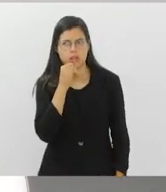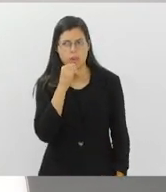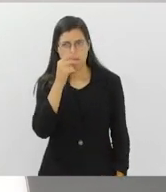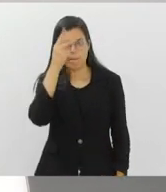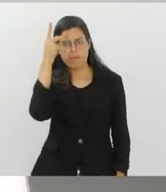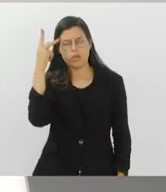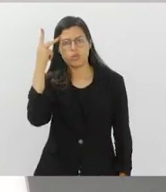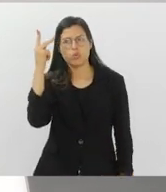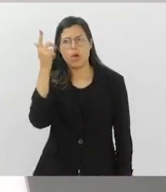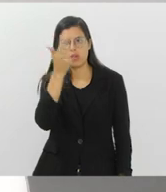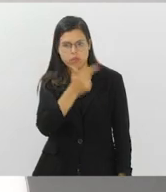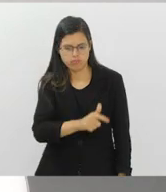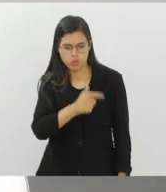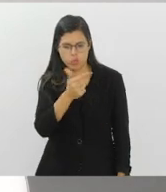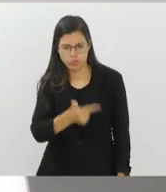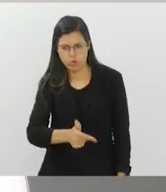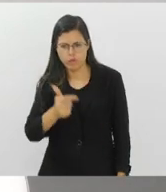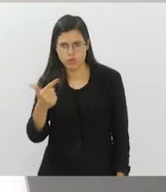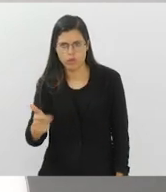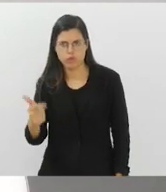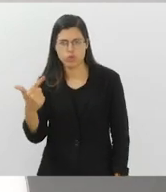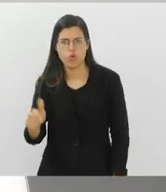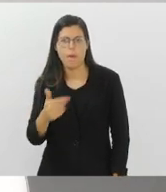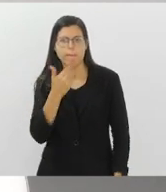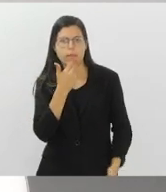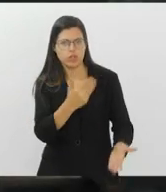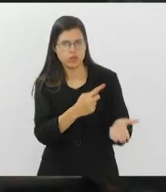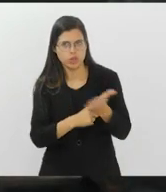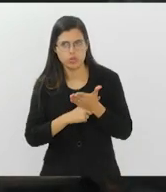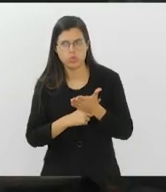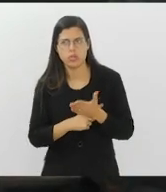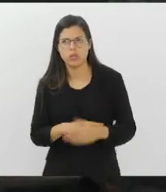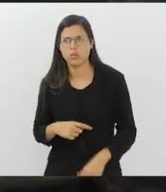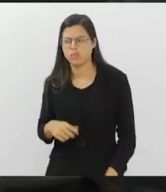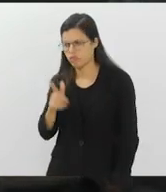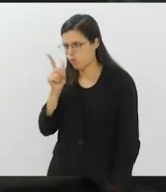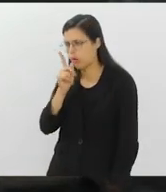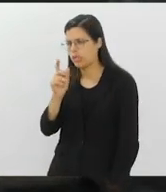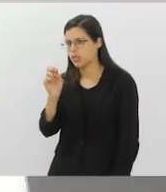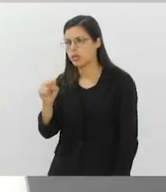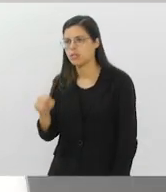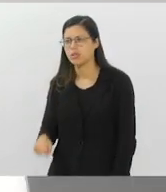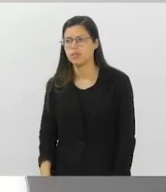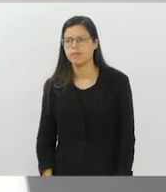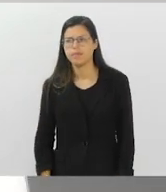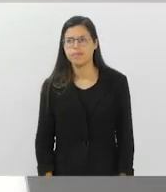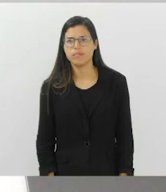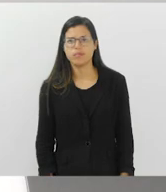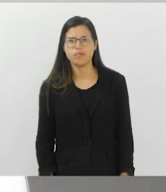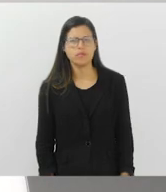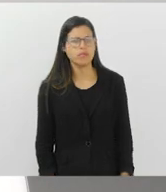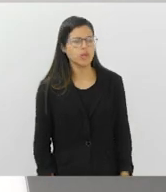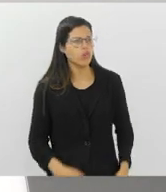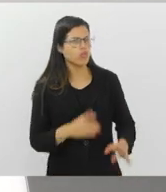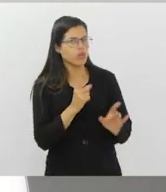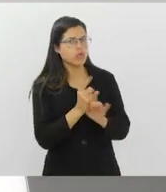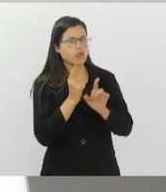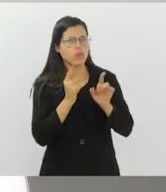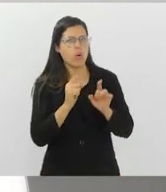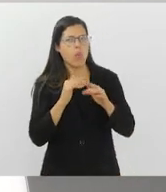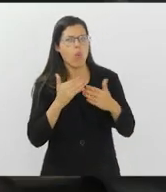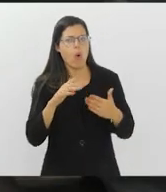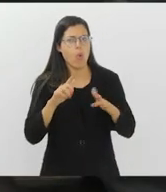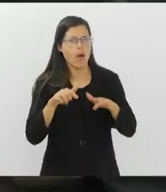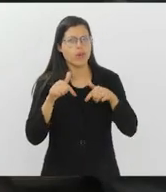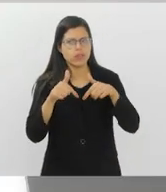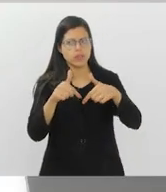forma recorrente pedindo ajuda à ANS? A gente consegue identificar. E quando identifica isso, qual é a providência da